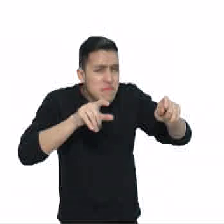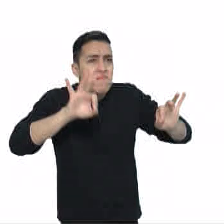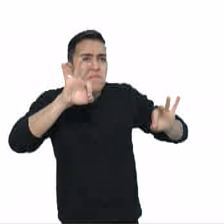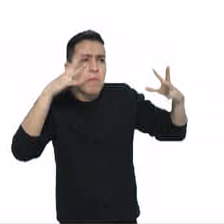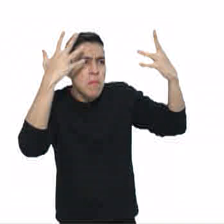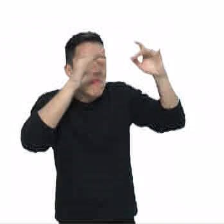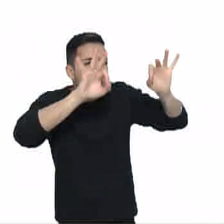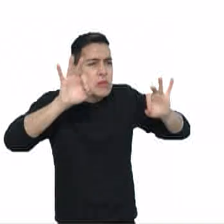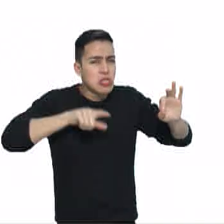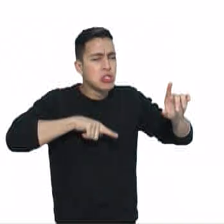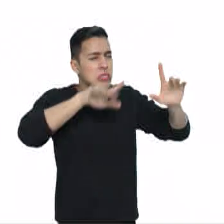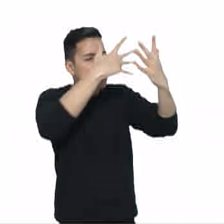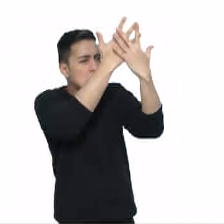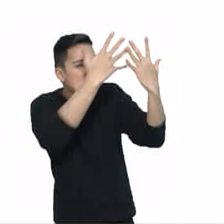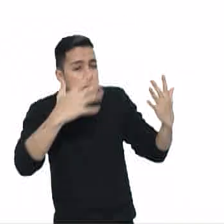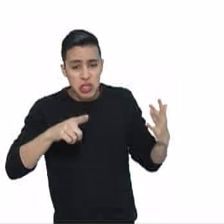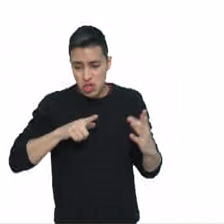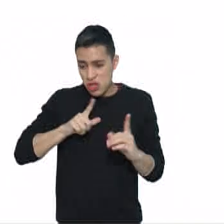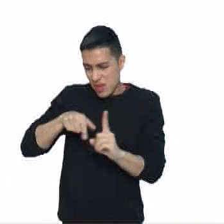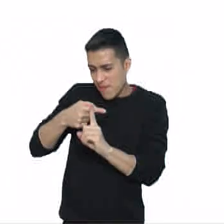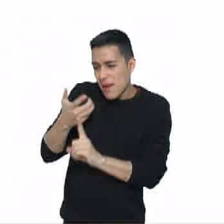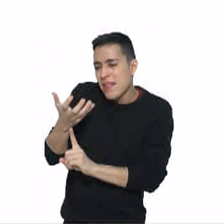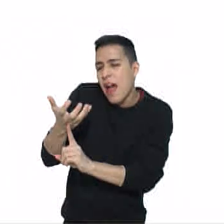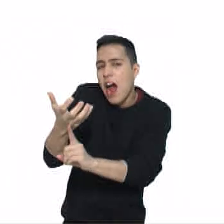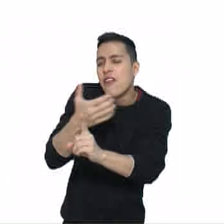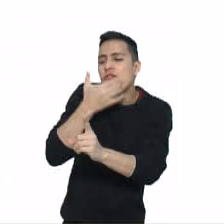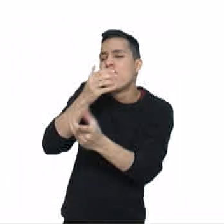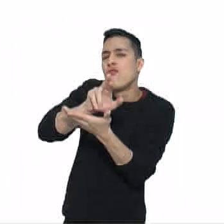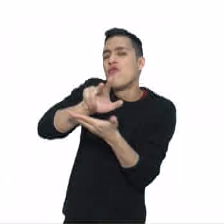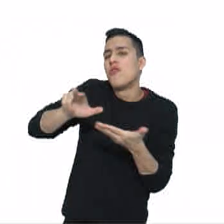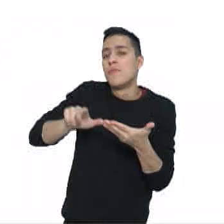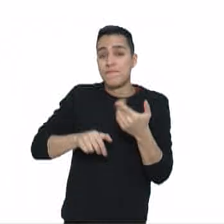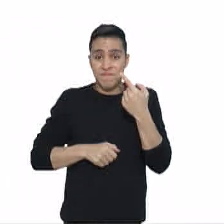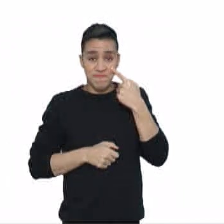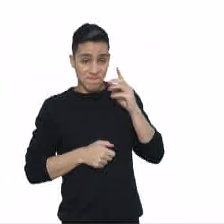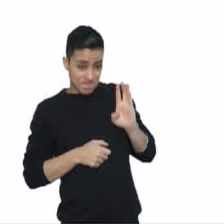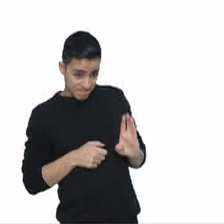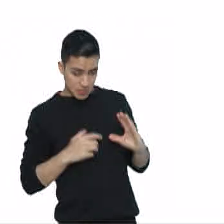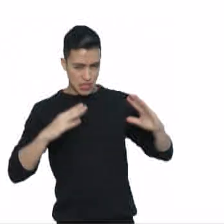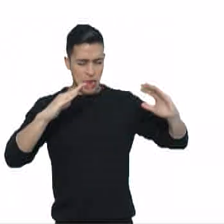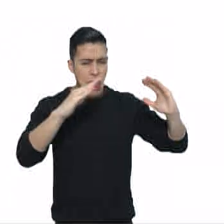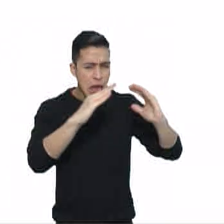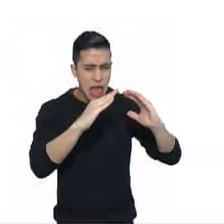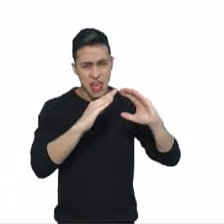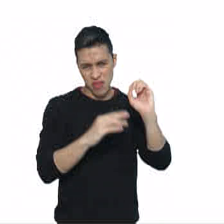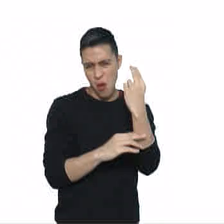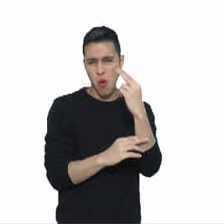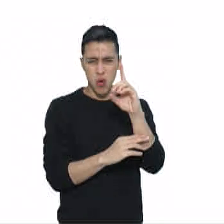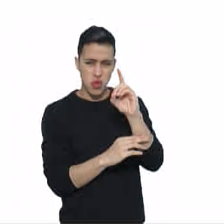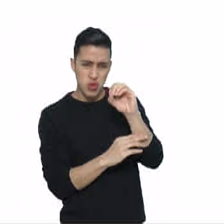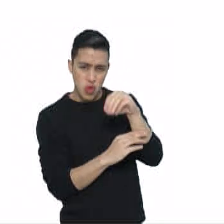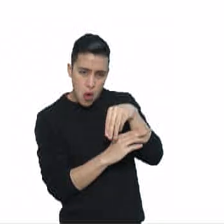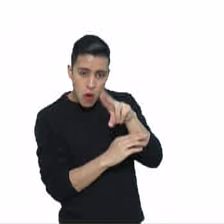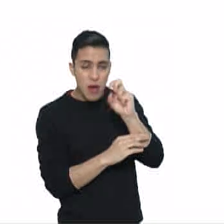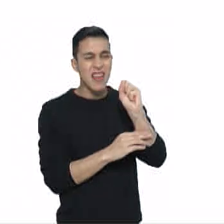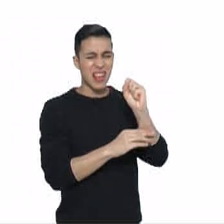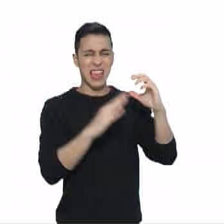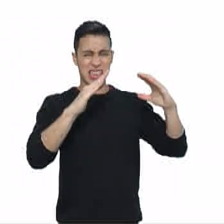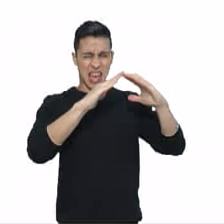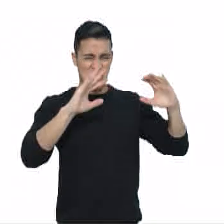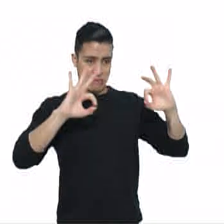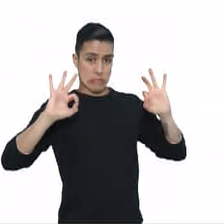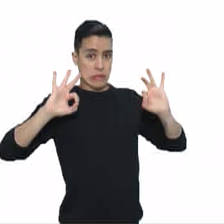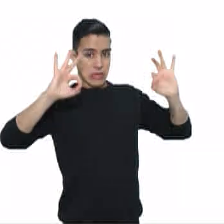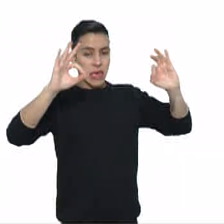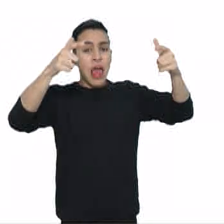e mosaicos, possuíam um pomar com árvores frutíferas. Na letra B, as casas ou domos eram habitações de pessoas ricas que